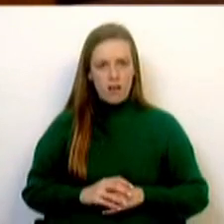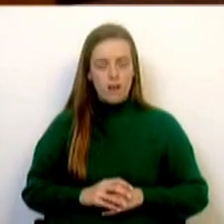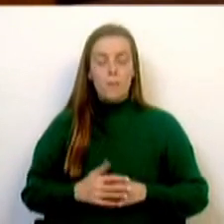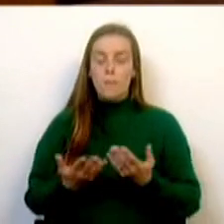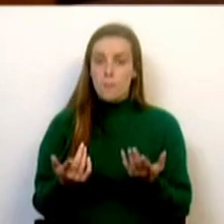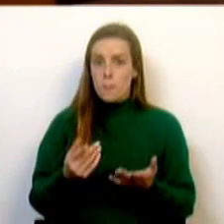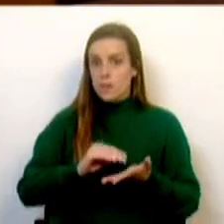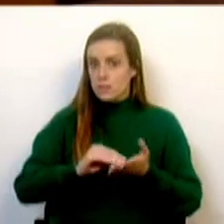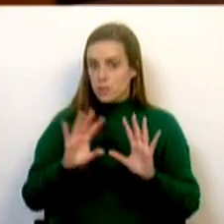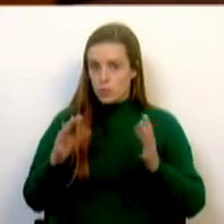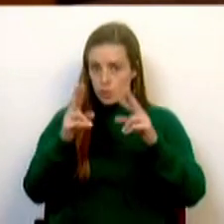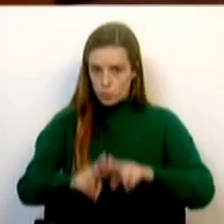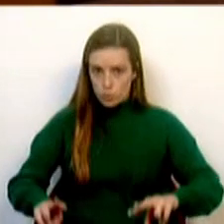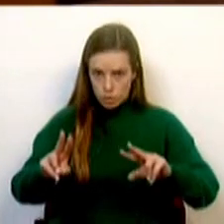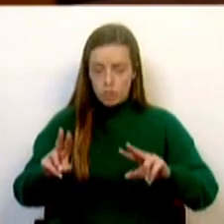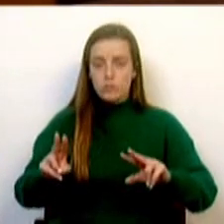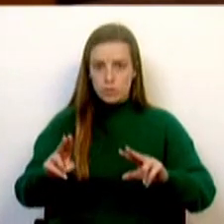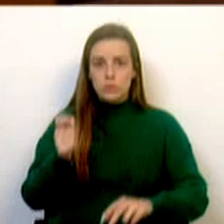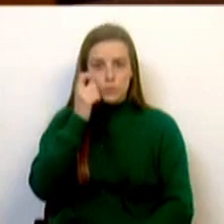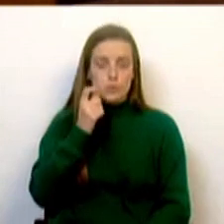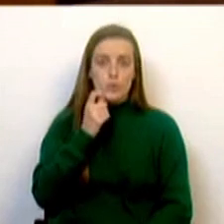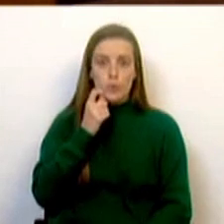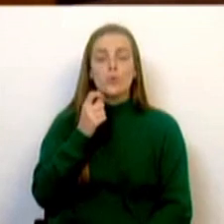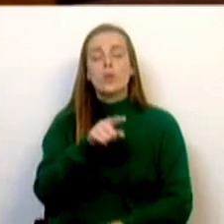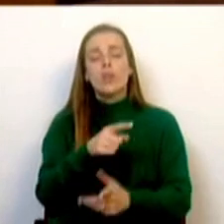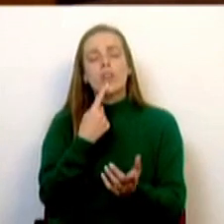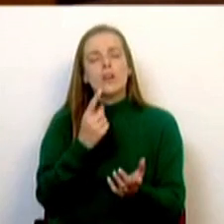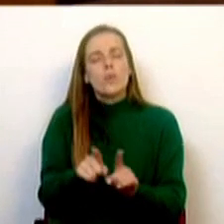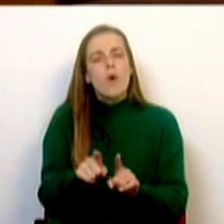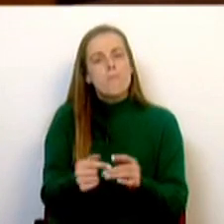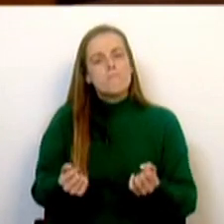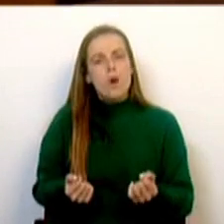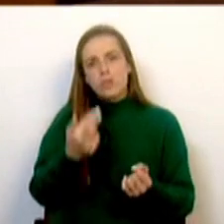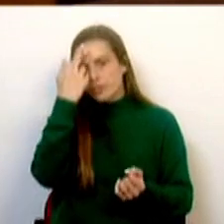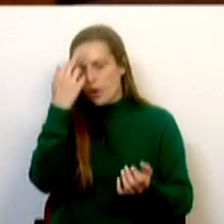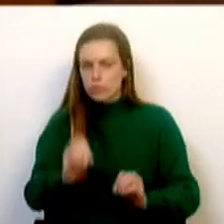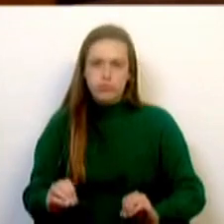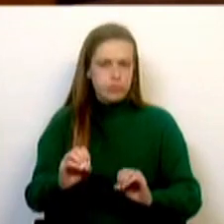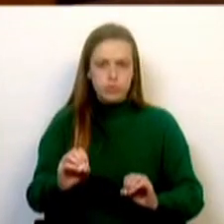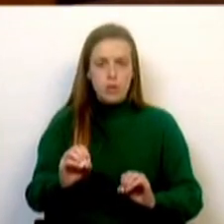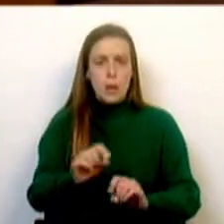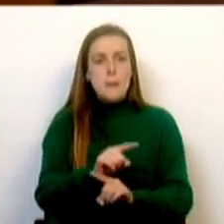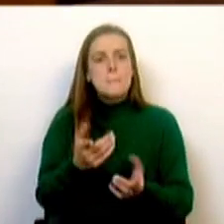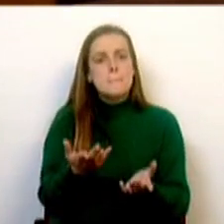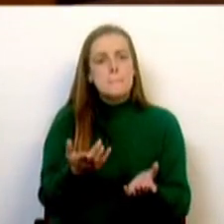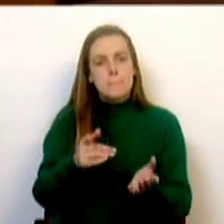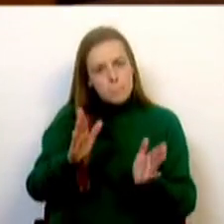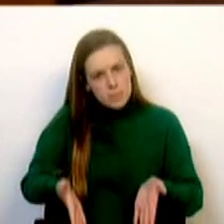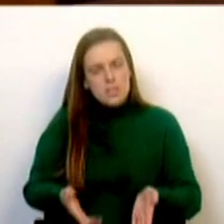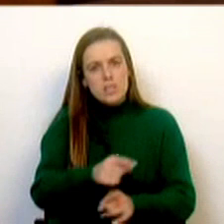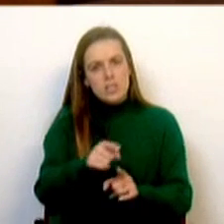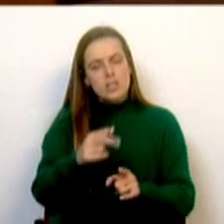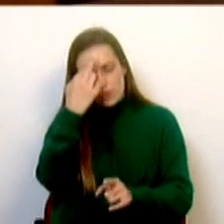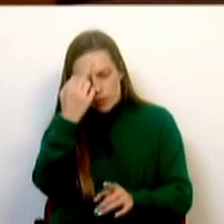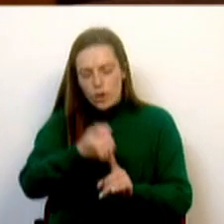O secretário-geral das Nações Unidas, António Guterres, não tem poupado esforços para que a ajuda humanitária chegue a quem dela precisa e tudo